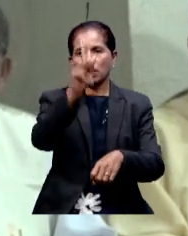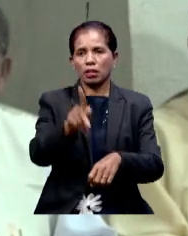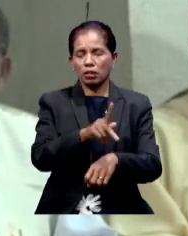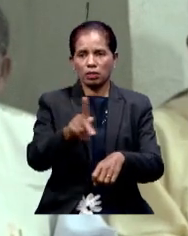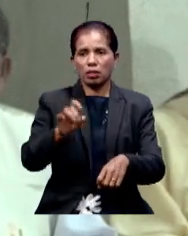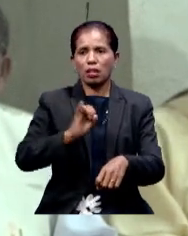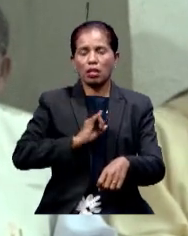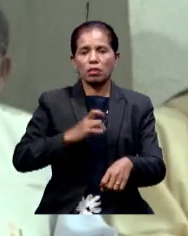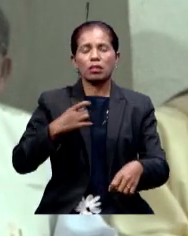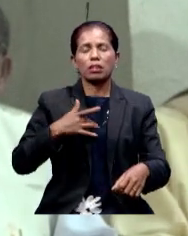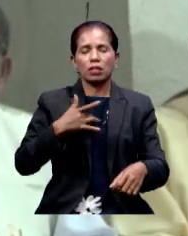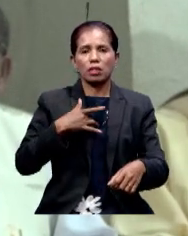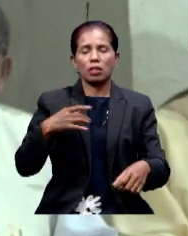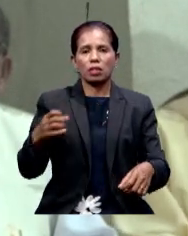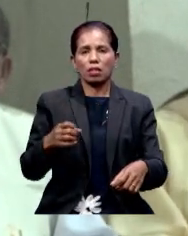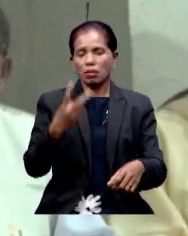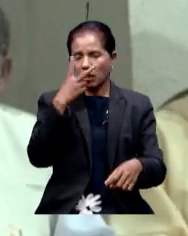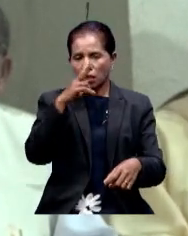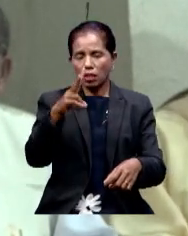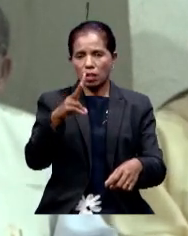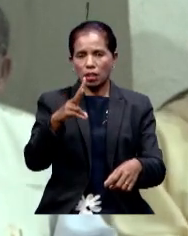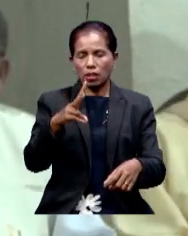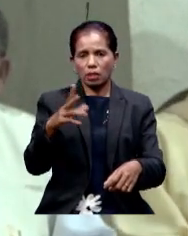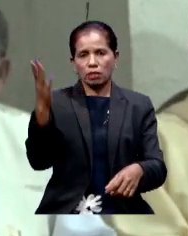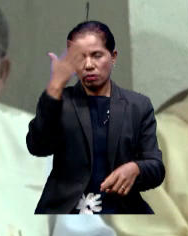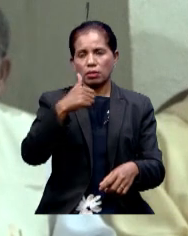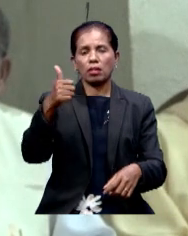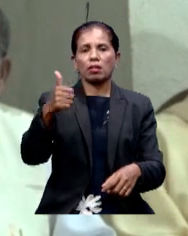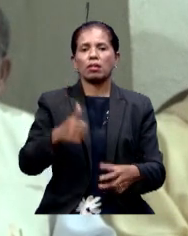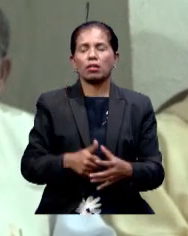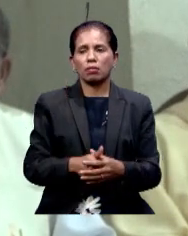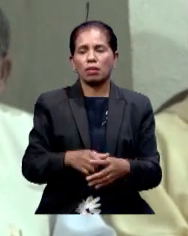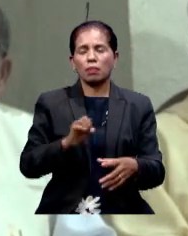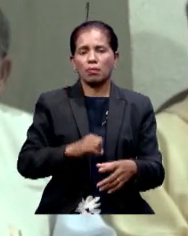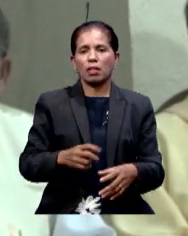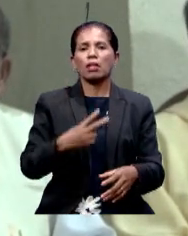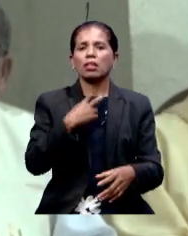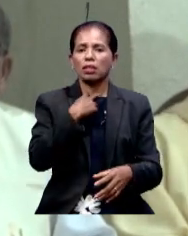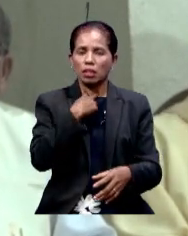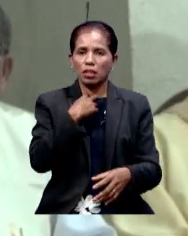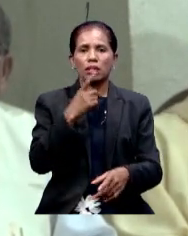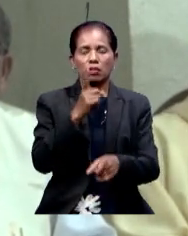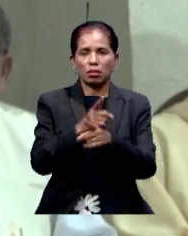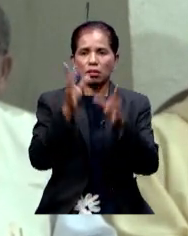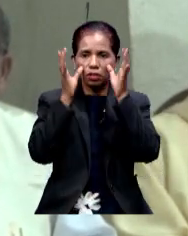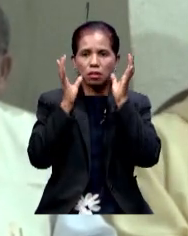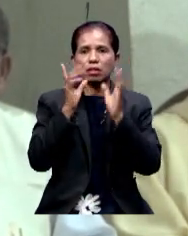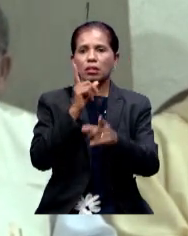a admira, capaz deves, mas bem, ao que cheu a deves.